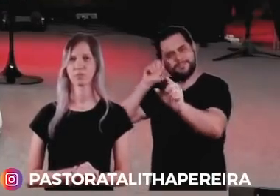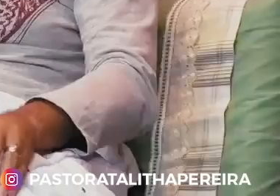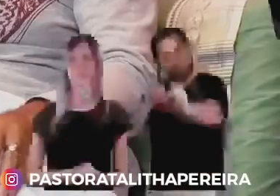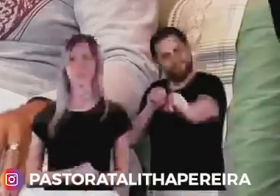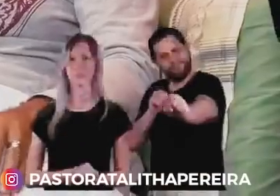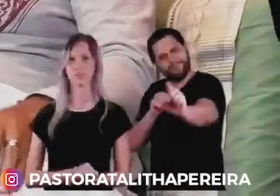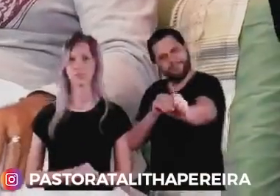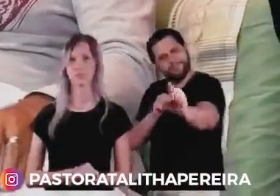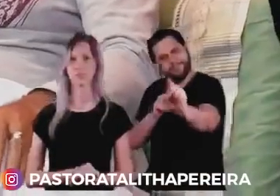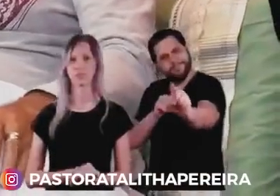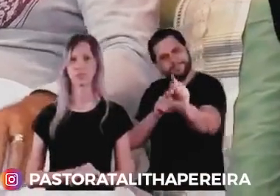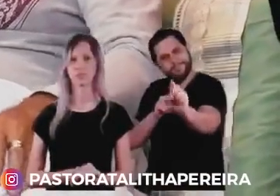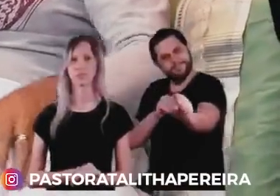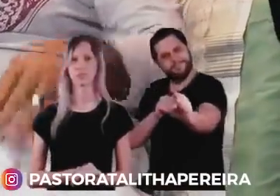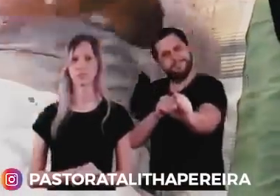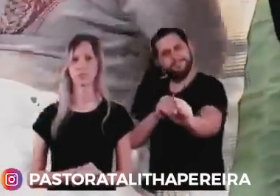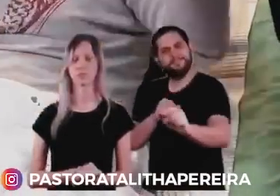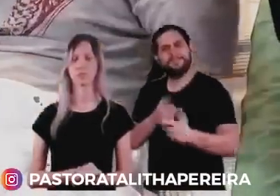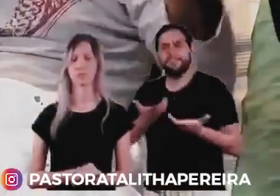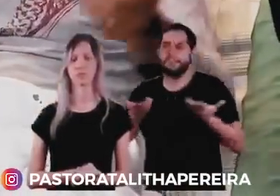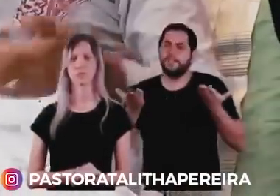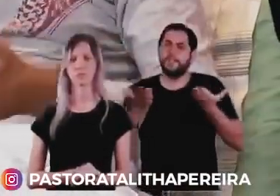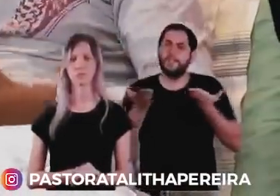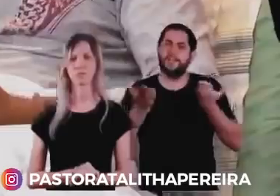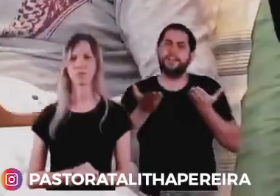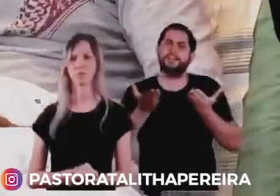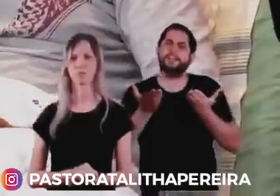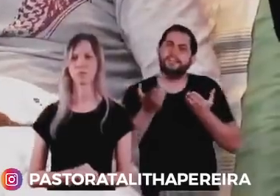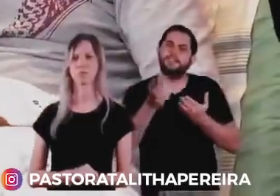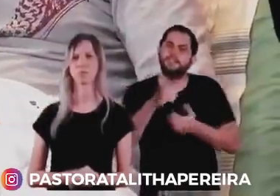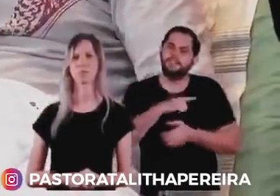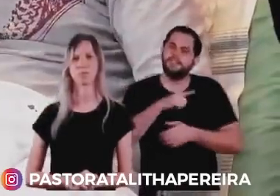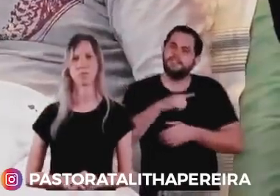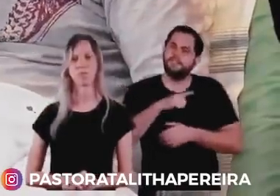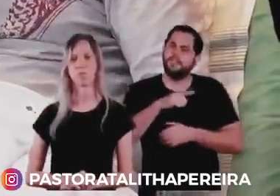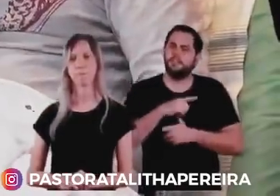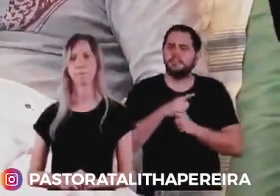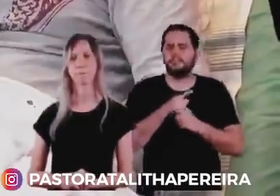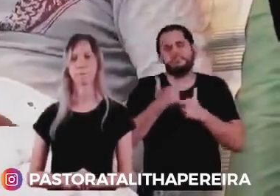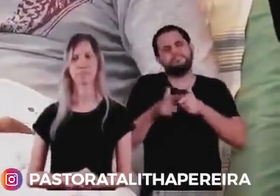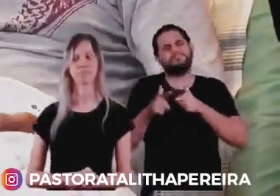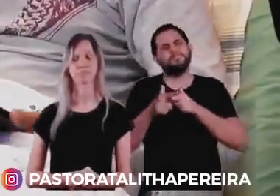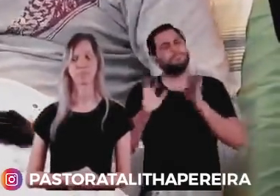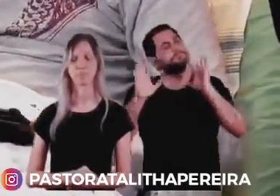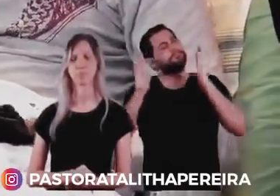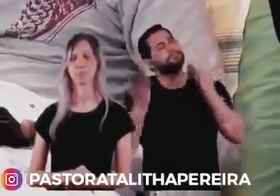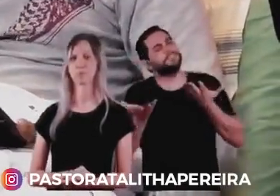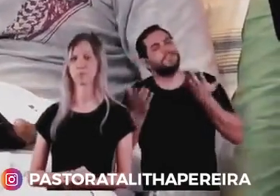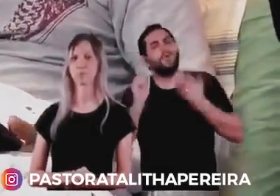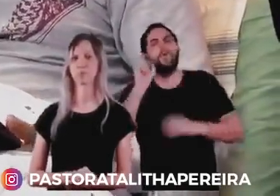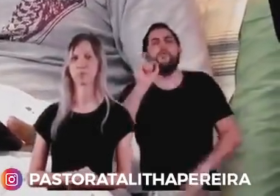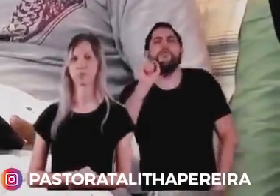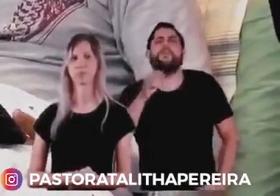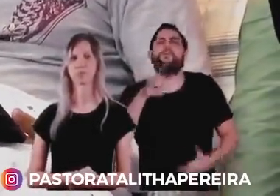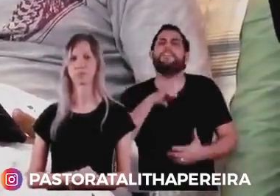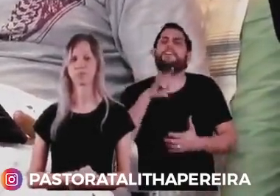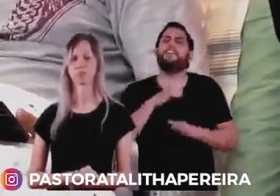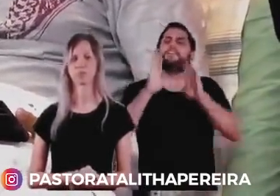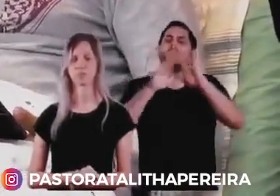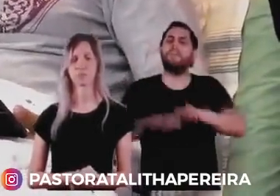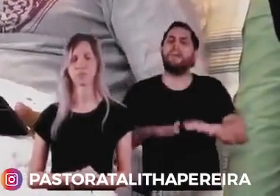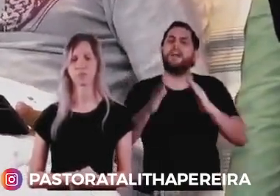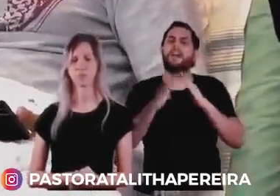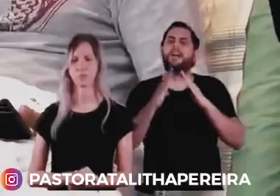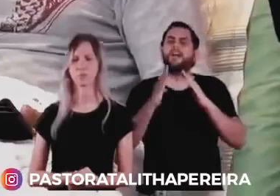um pouco ao nosso coração. Estamos passando, né, por esse momento. Gente, o que é isso nessa quarentena?